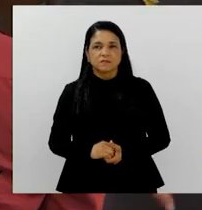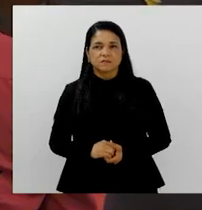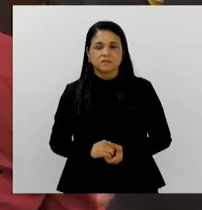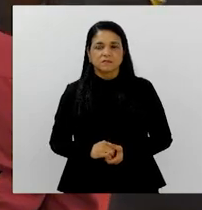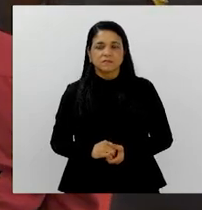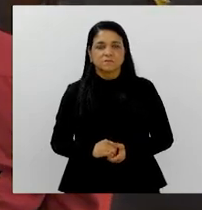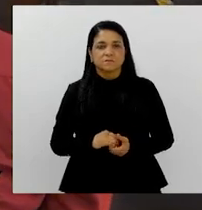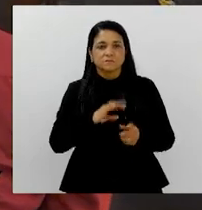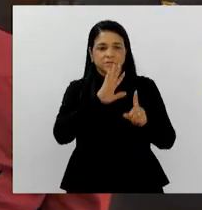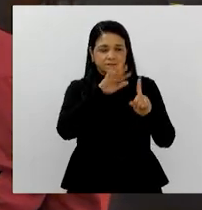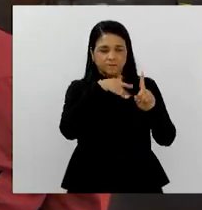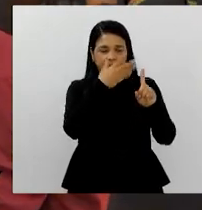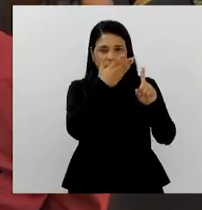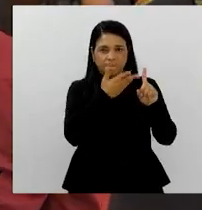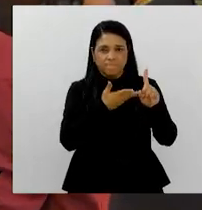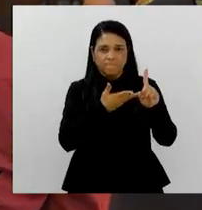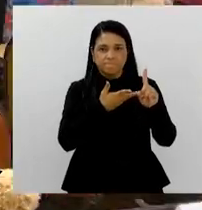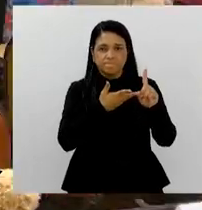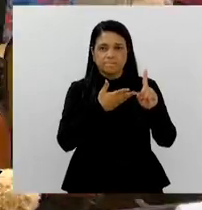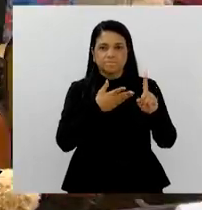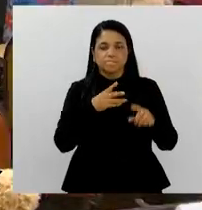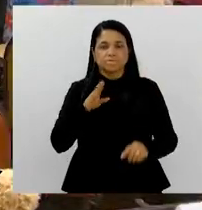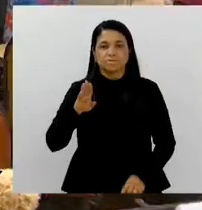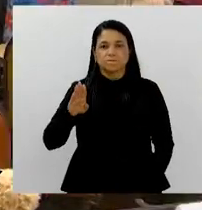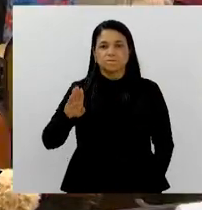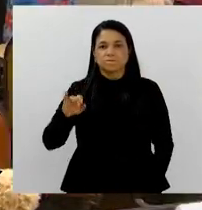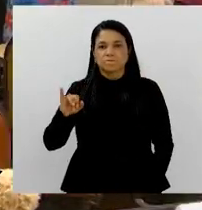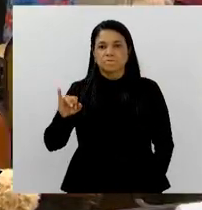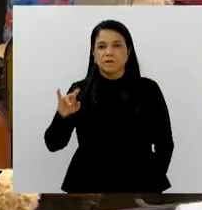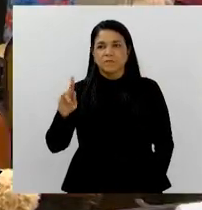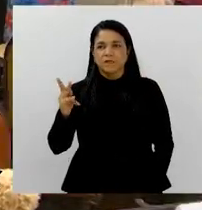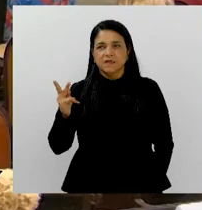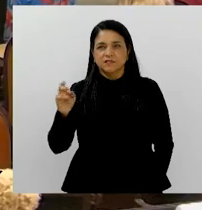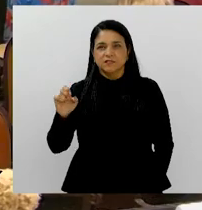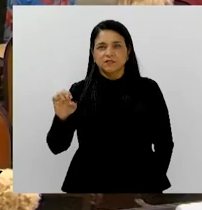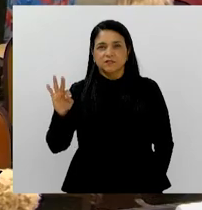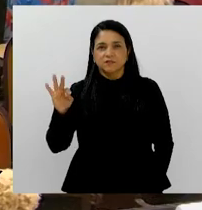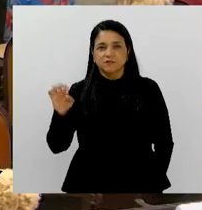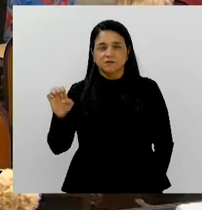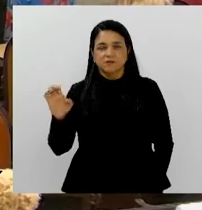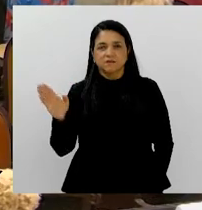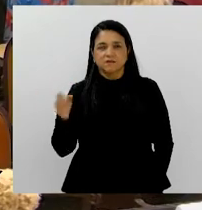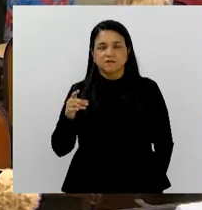Próximo agraciado, Brilhetes de Anchieta.